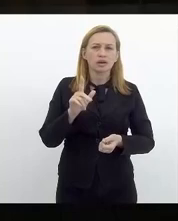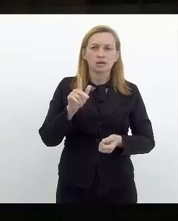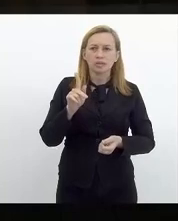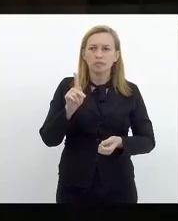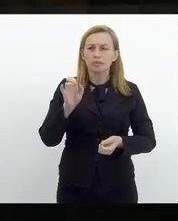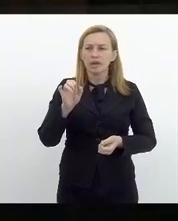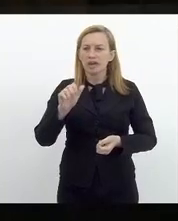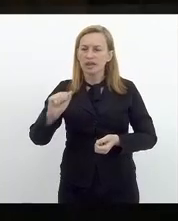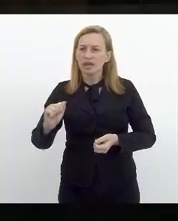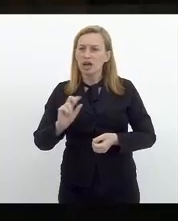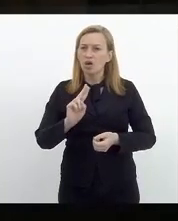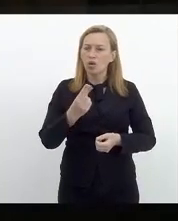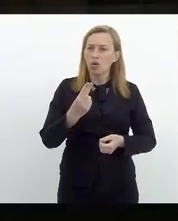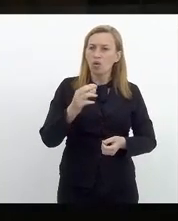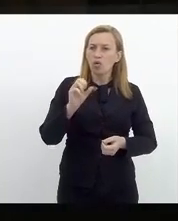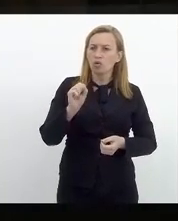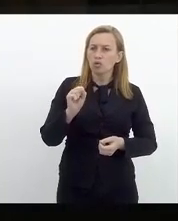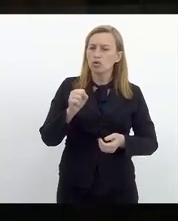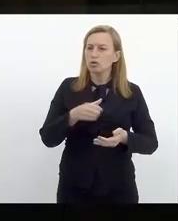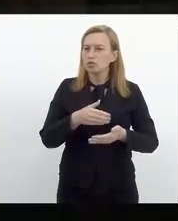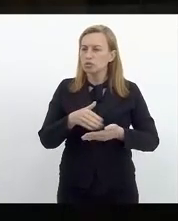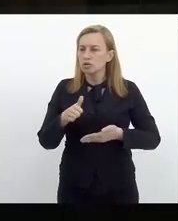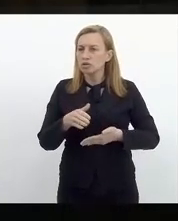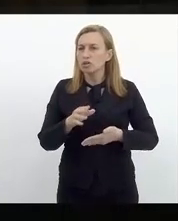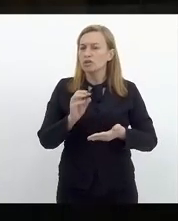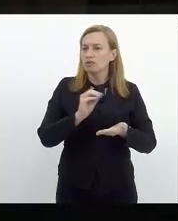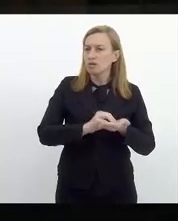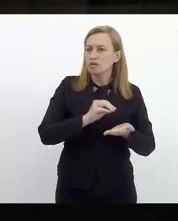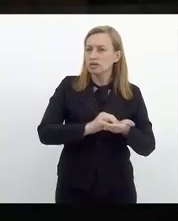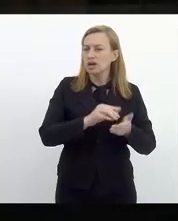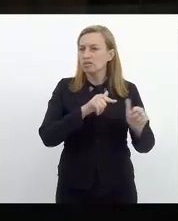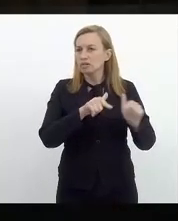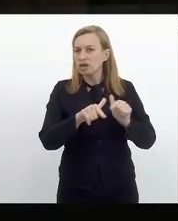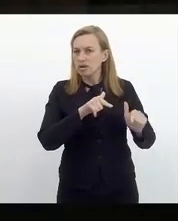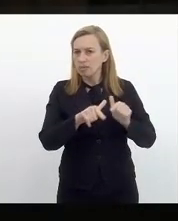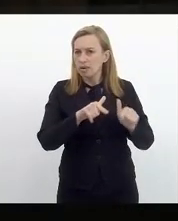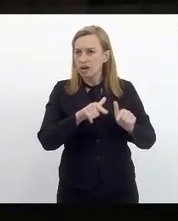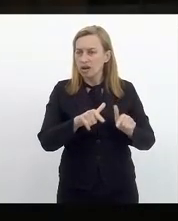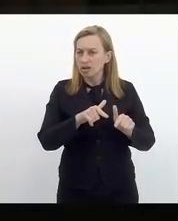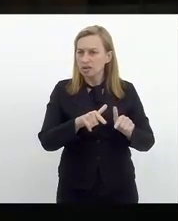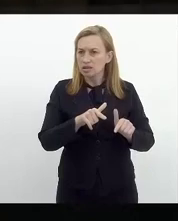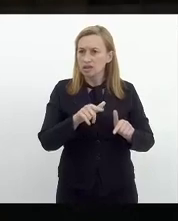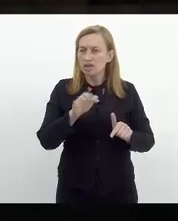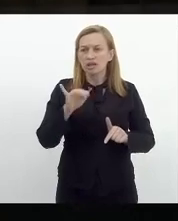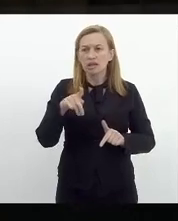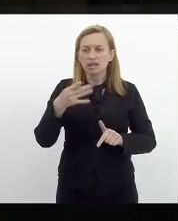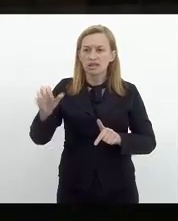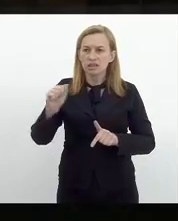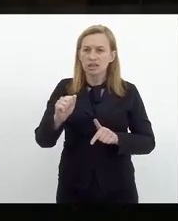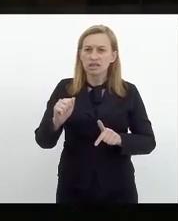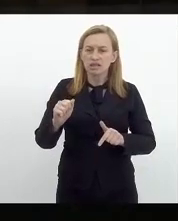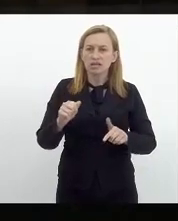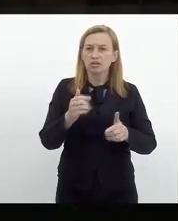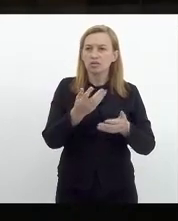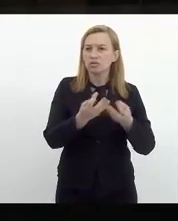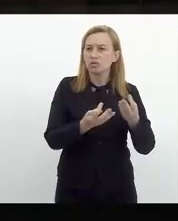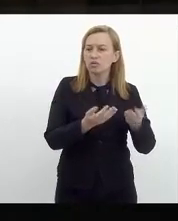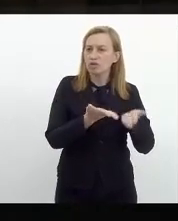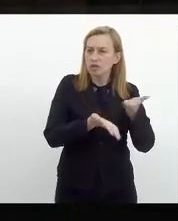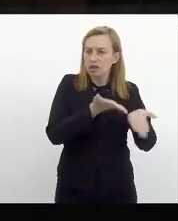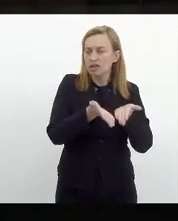faltado ao serviço salvo se falta abonada gozado de licença para tratamento de saúde